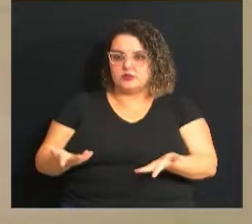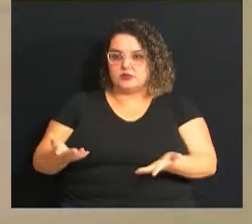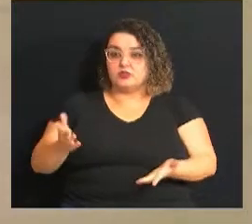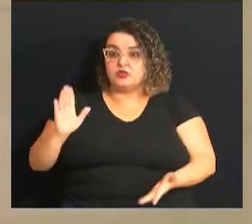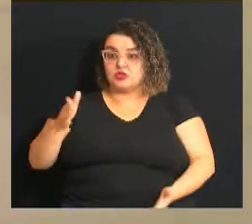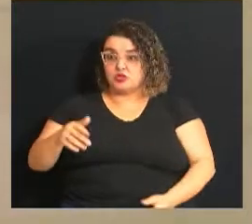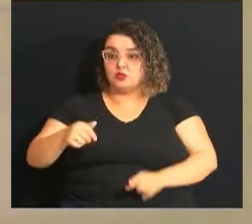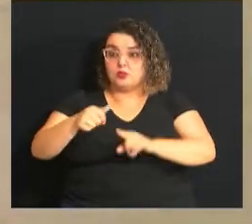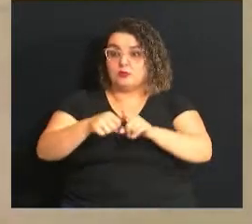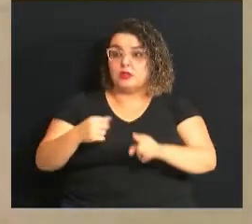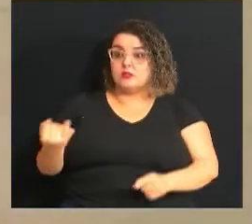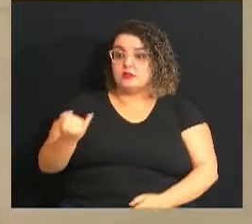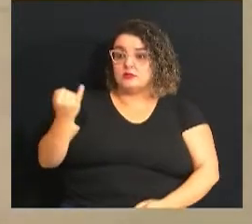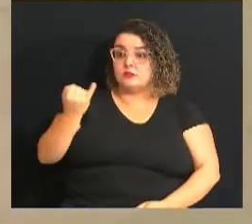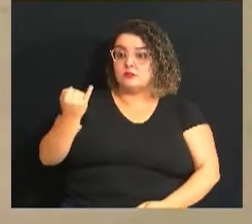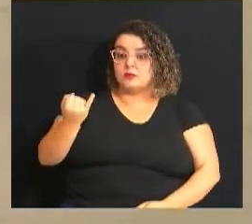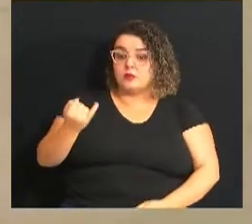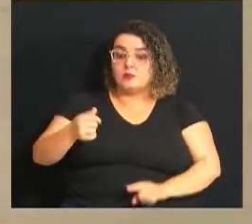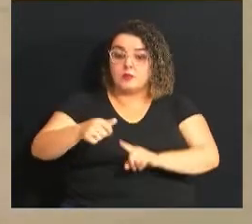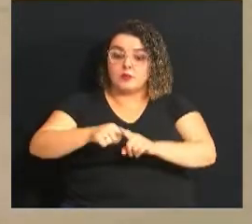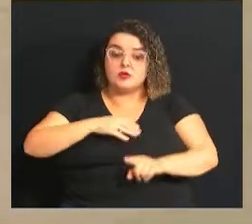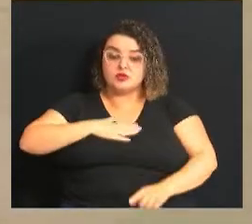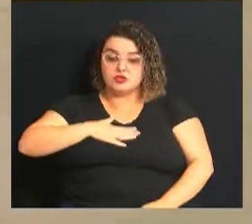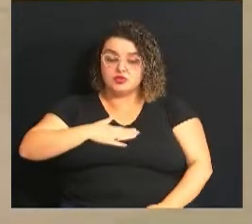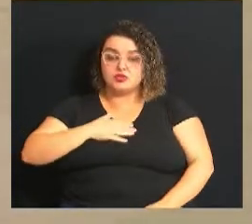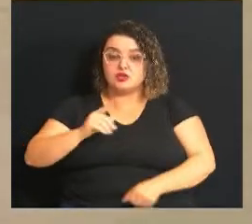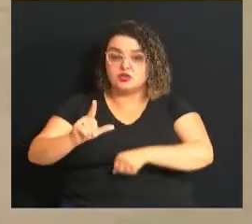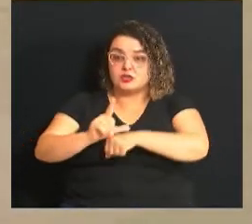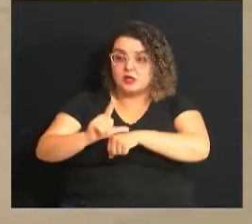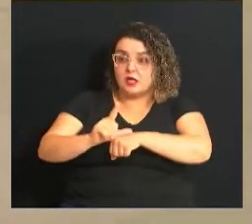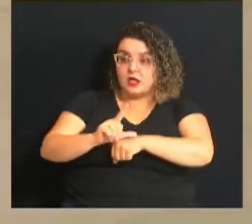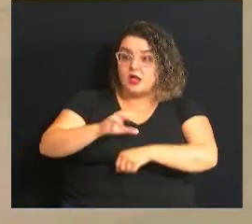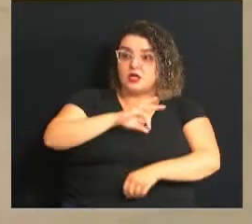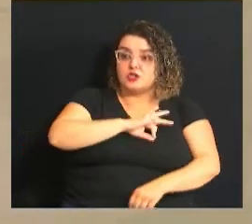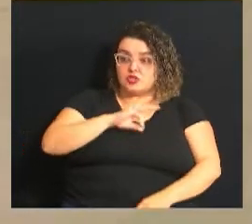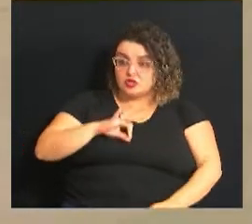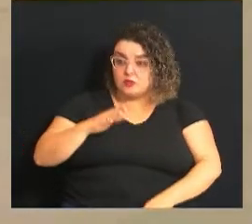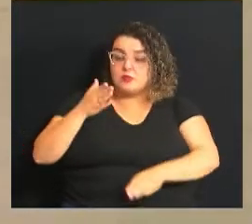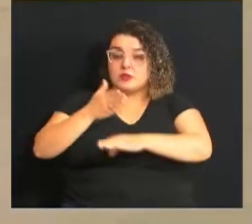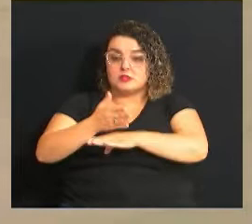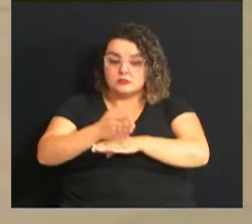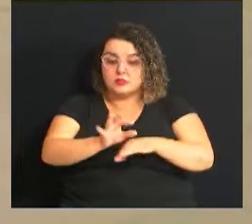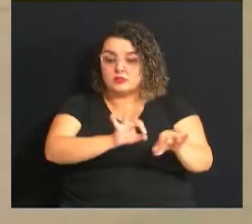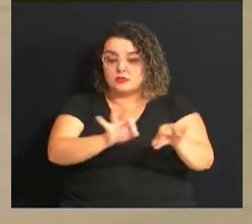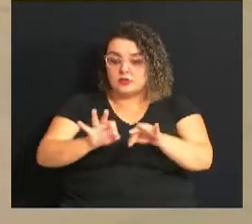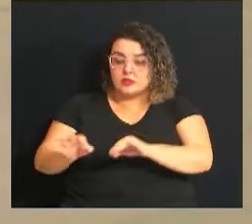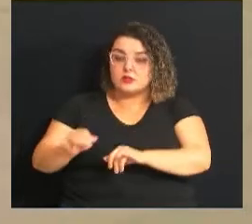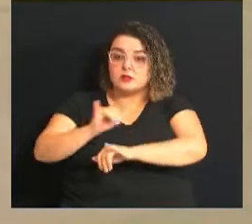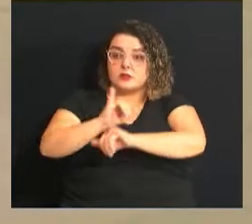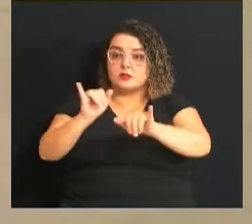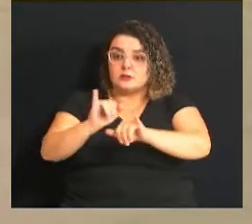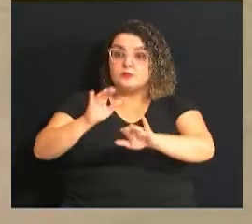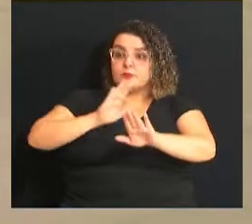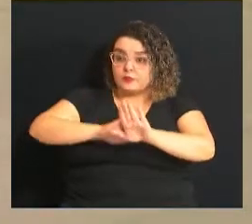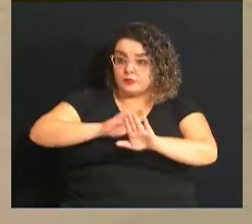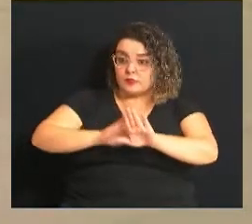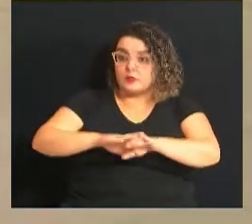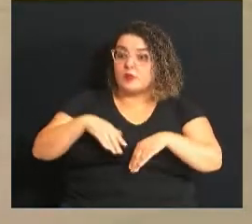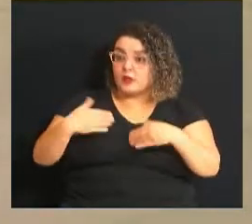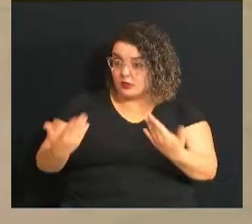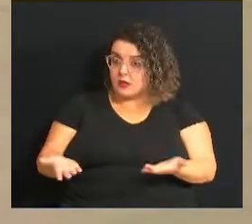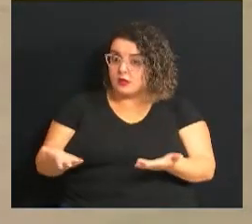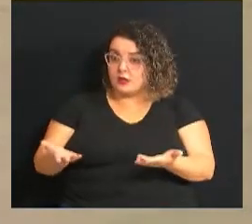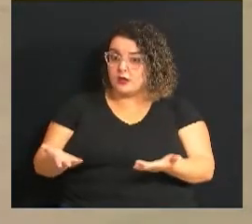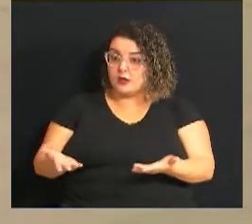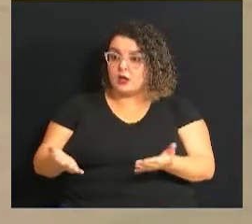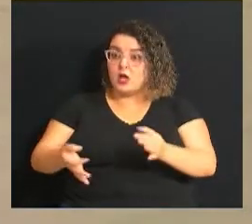tão importante como é o Agosto Lilás, a GM também está participando dessa campanha, dessa programação. Uma das atividades é a